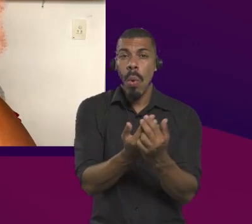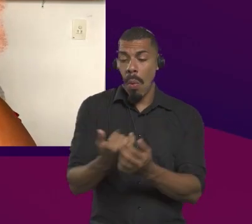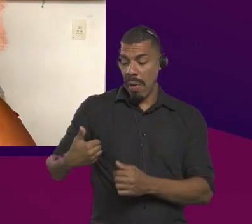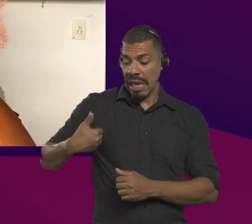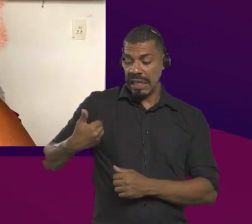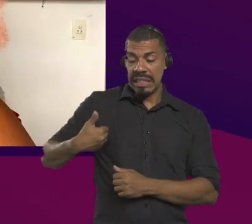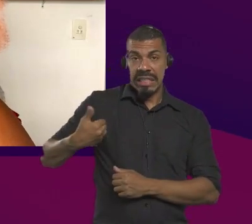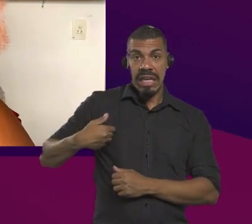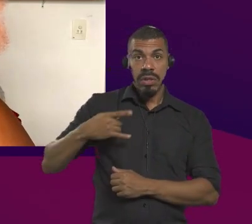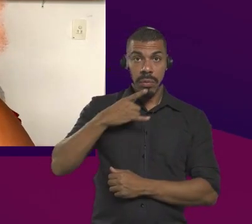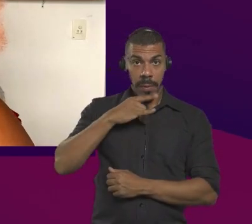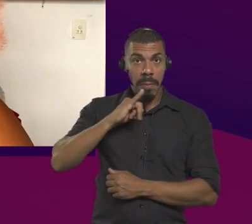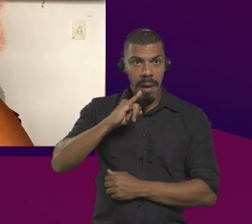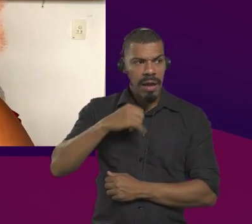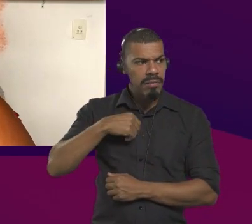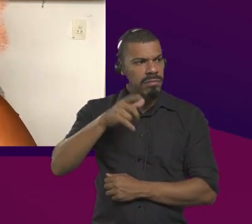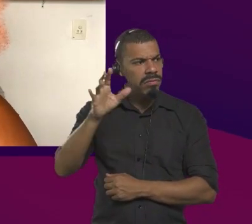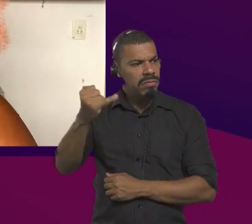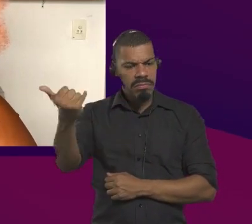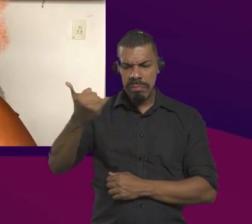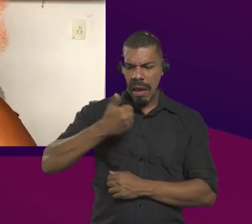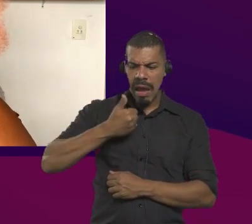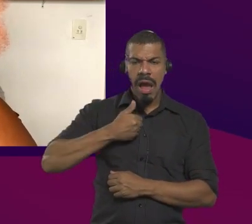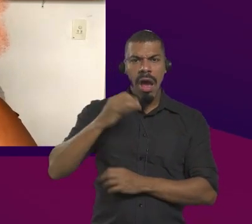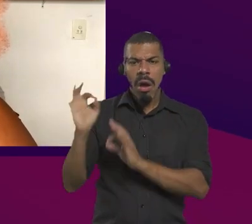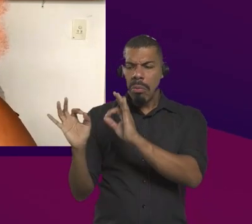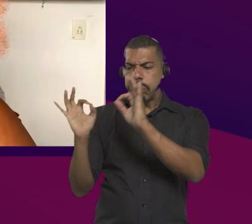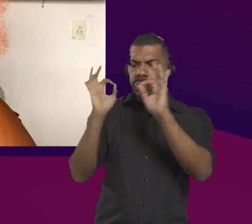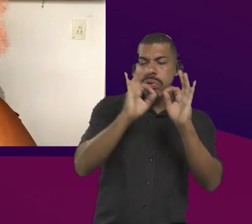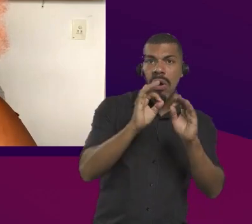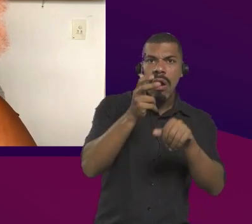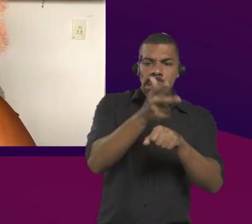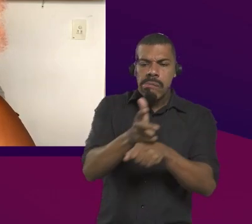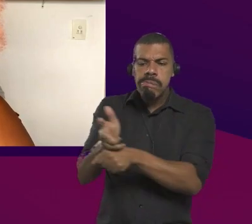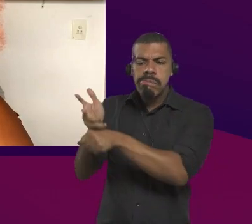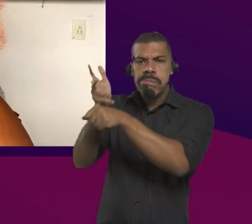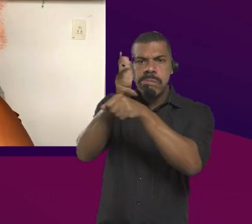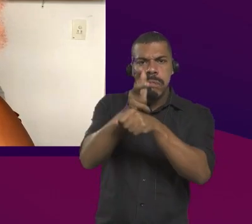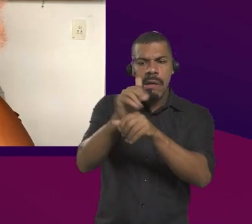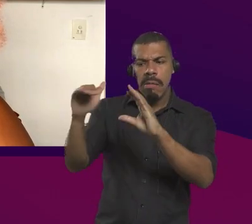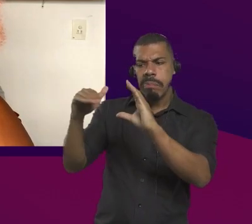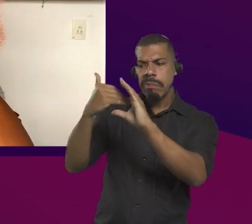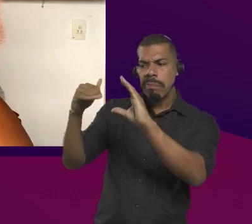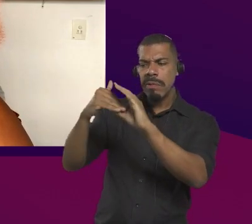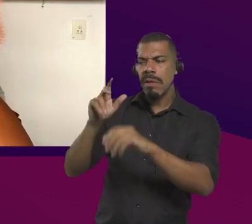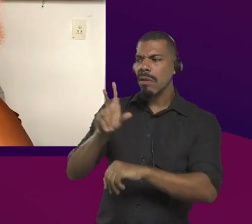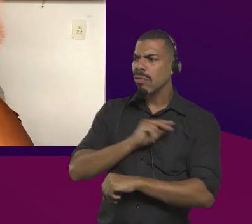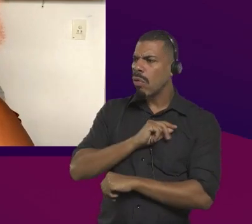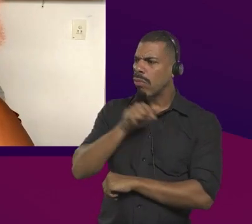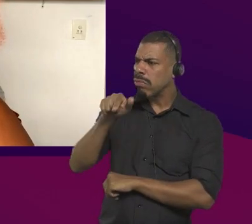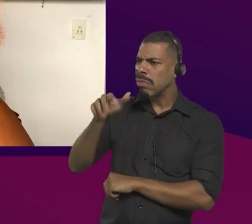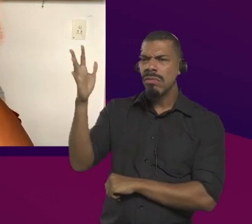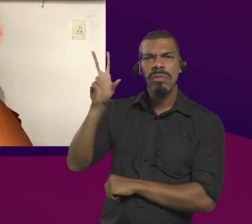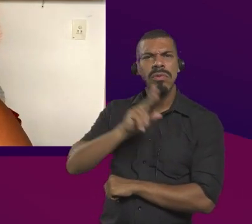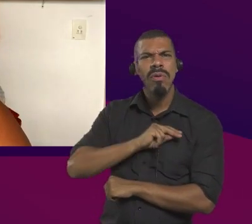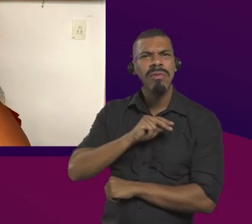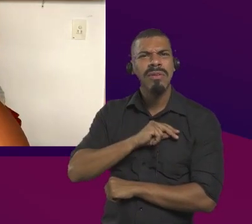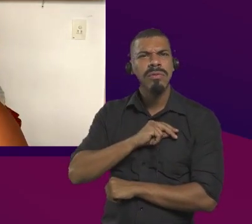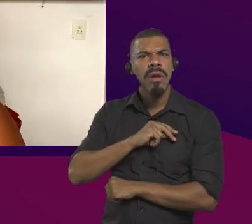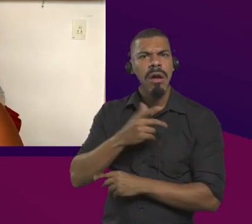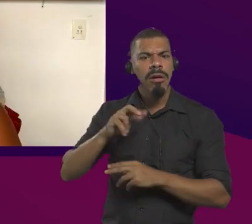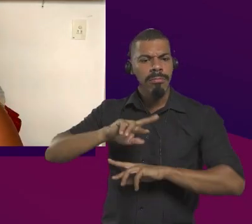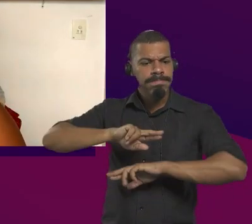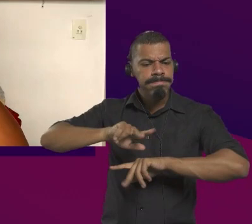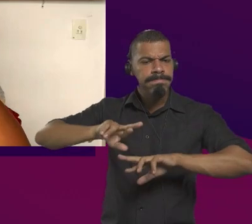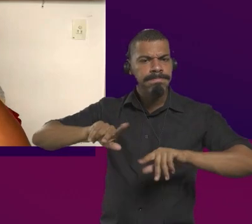eu vi um vídeo seu, eu aleatório, um homem, e eu percebi as minhas entradas do cabelo. Sabe, você entende? São umas coisas meio assim. E